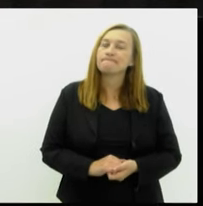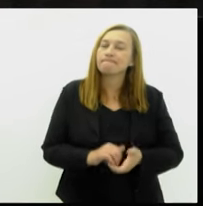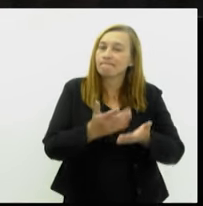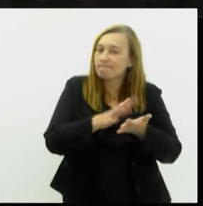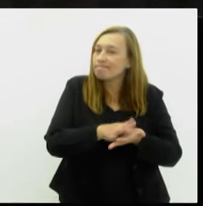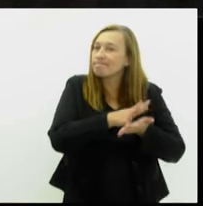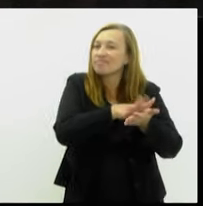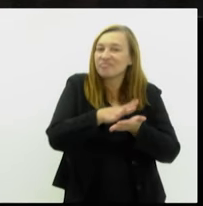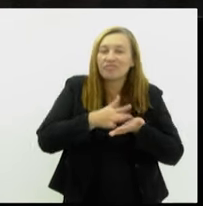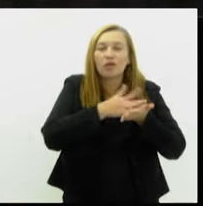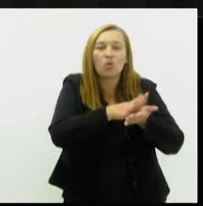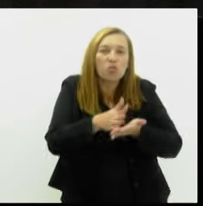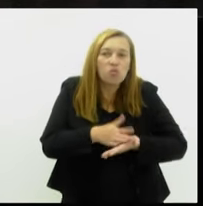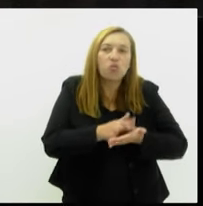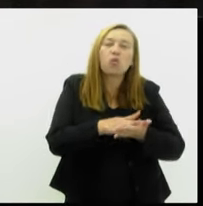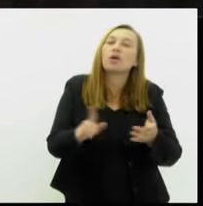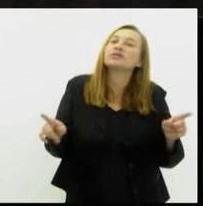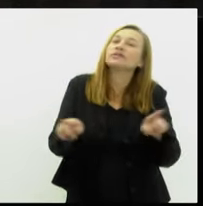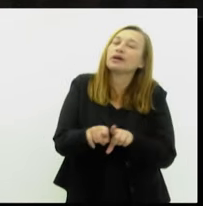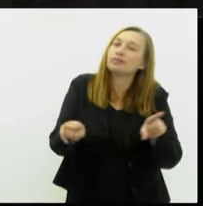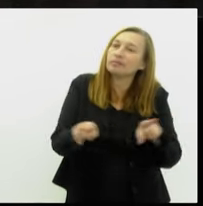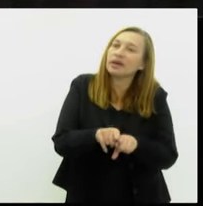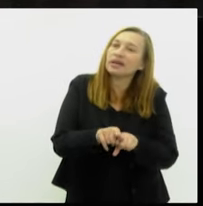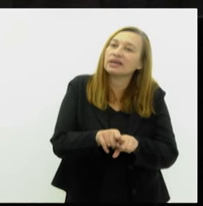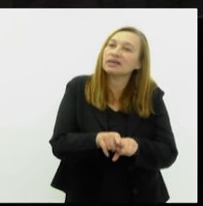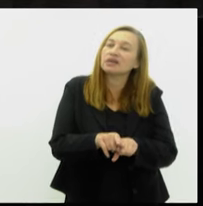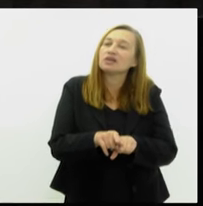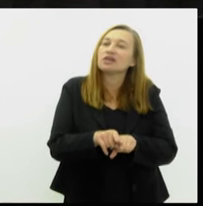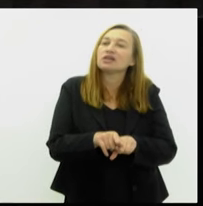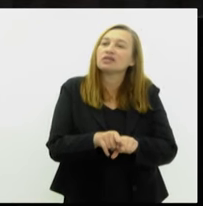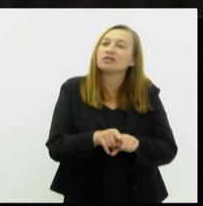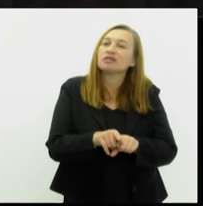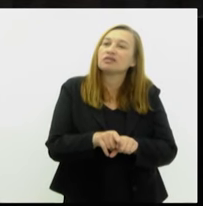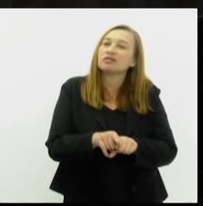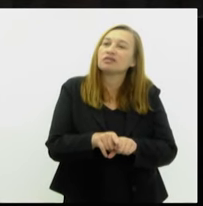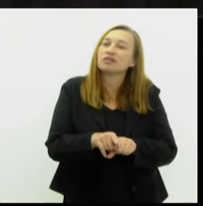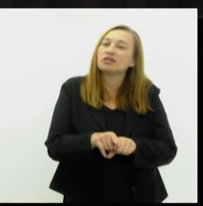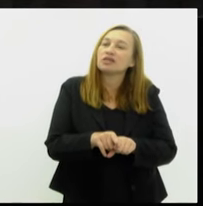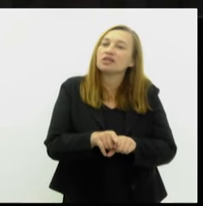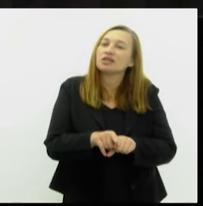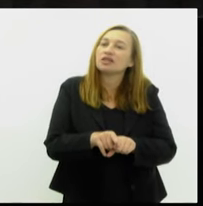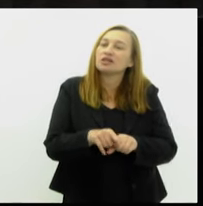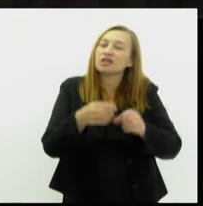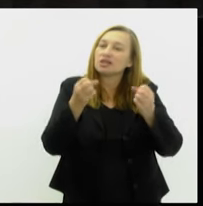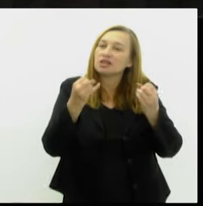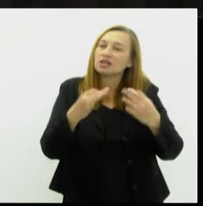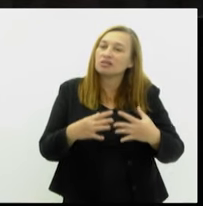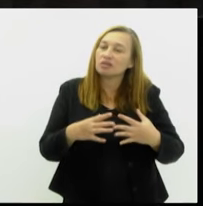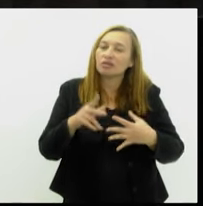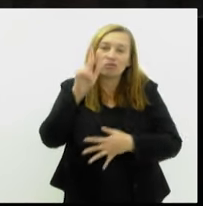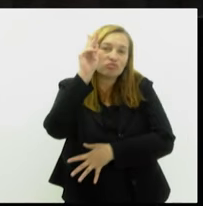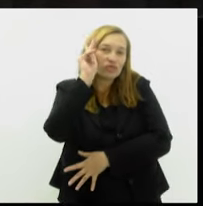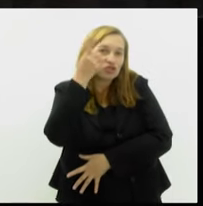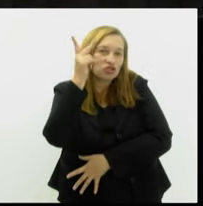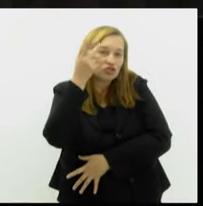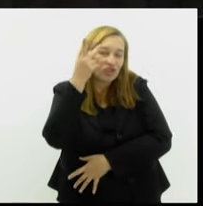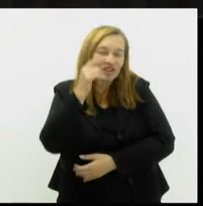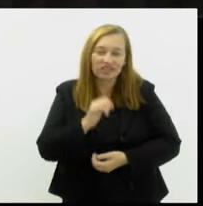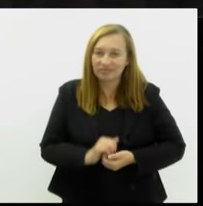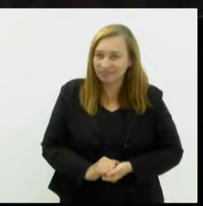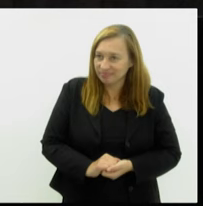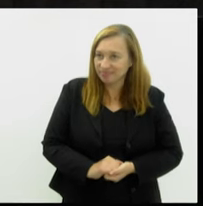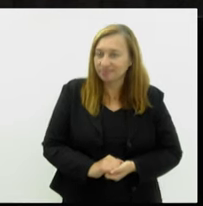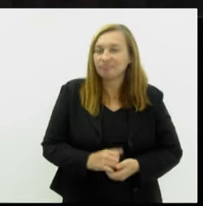samba também trata disso de uma forma histórica e sucessiva.